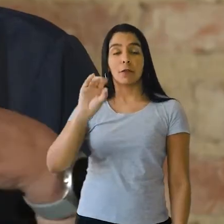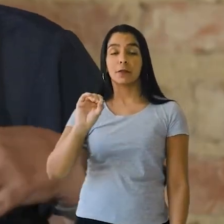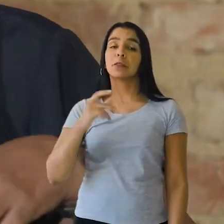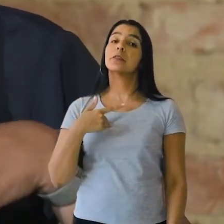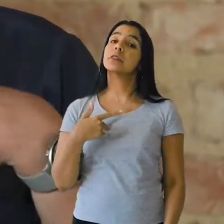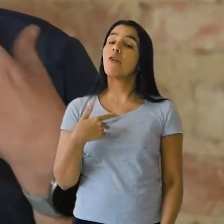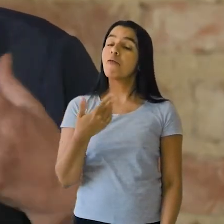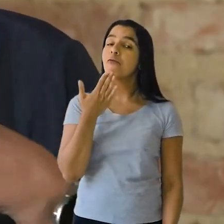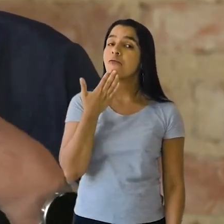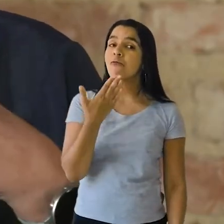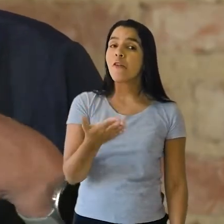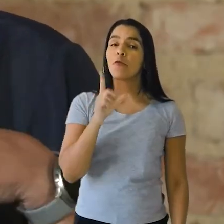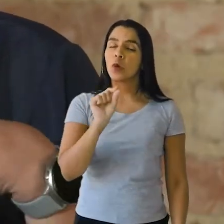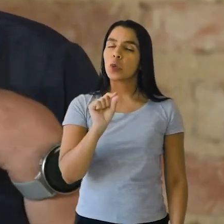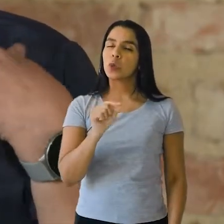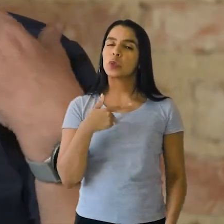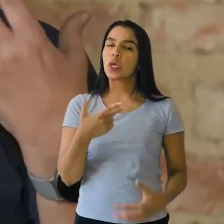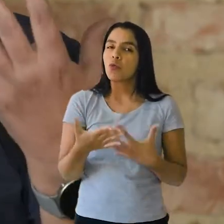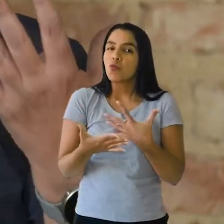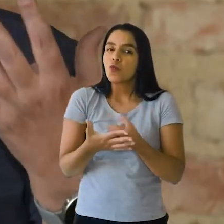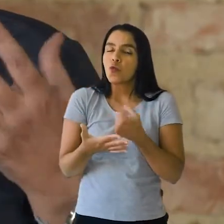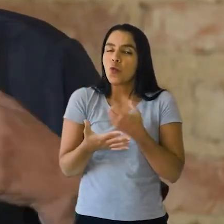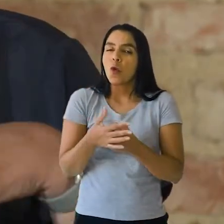direta, ela favorece